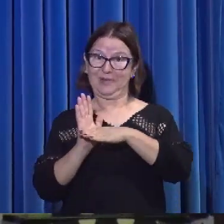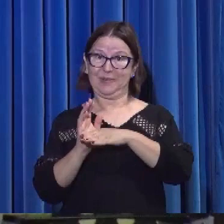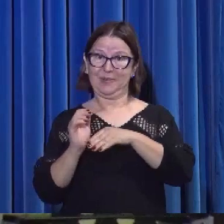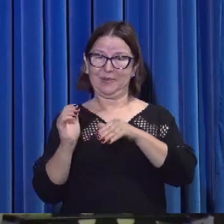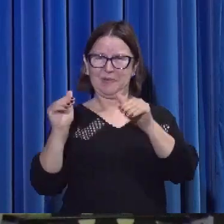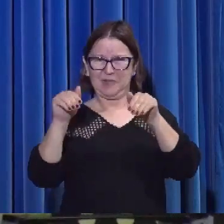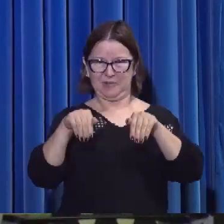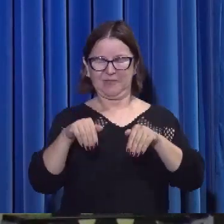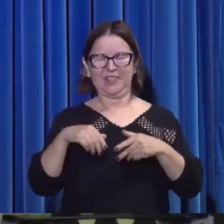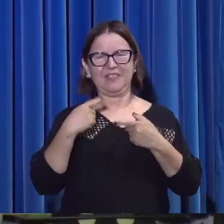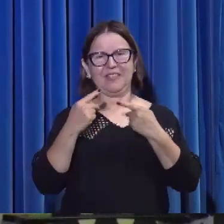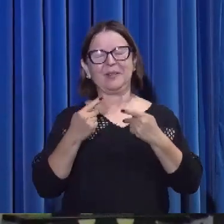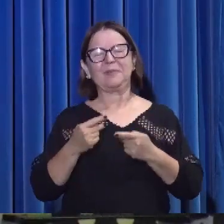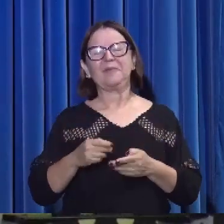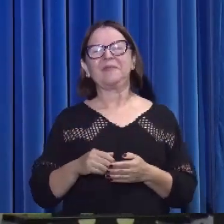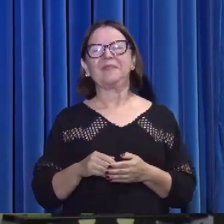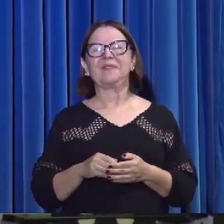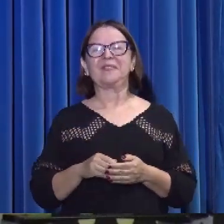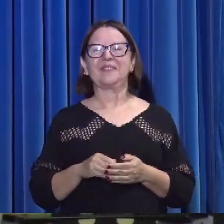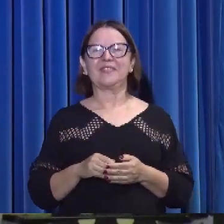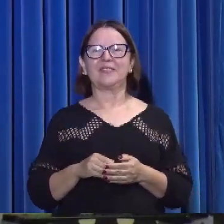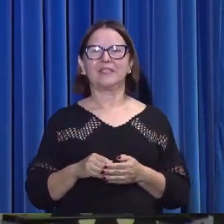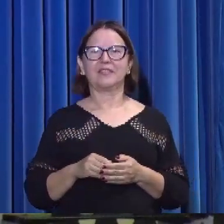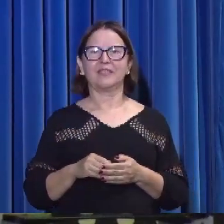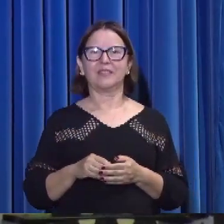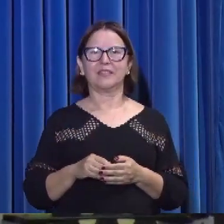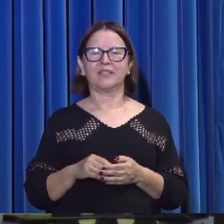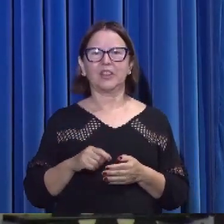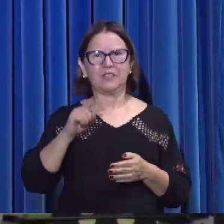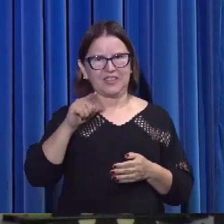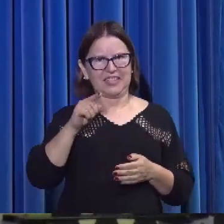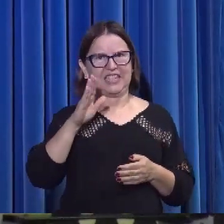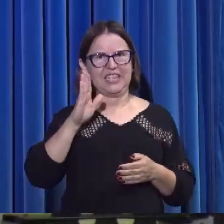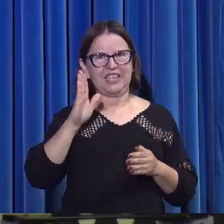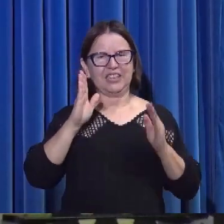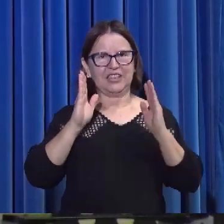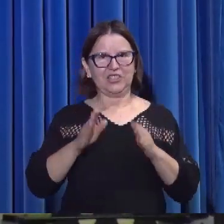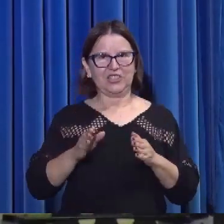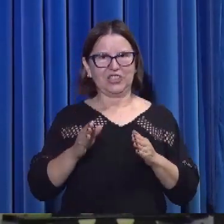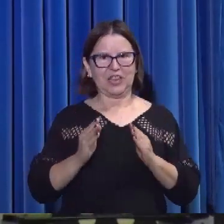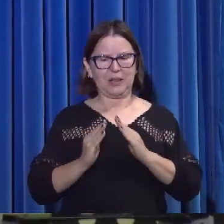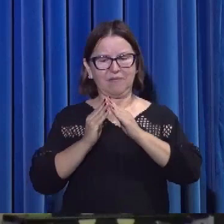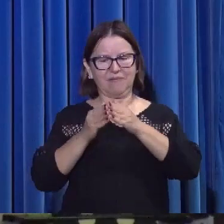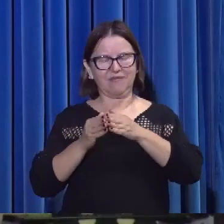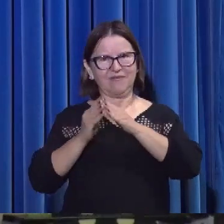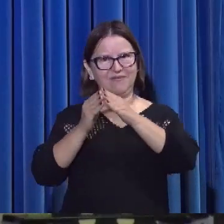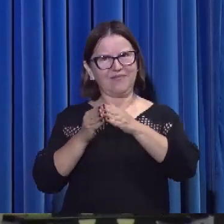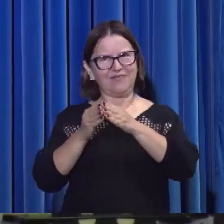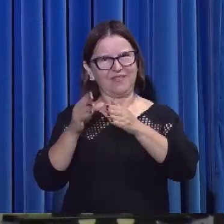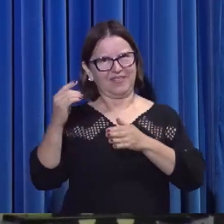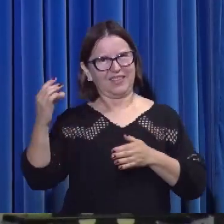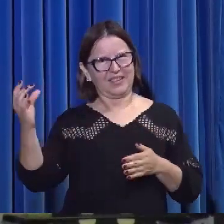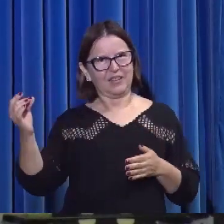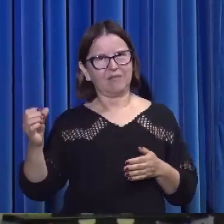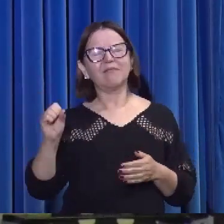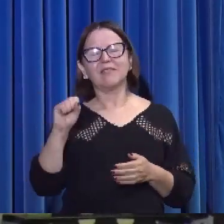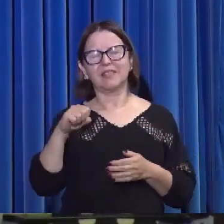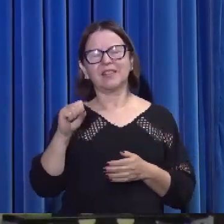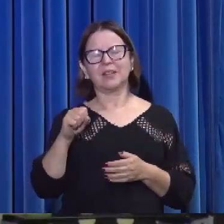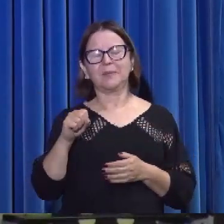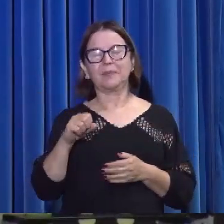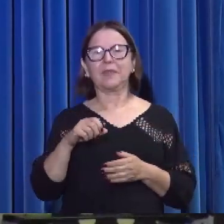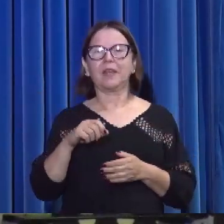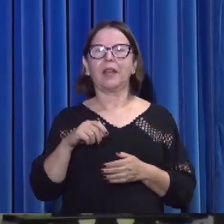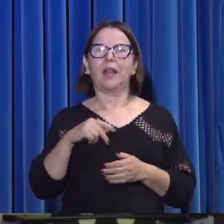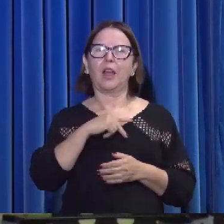diz assim: "Você já velejou?" Ele responde: "Sim." Aí Paulo